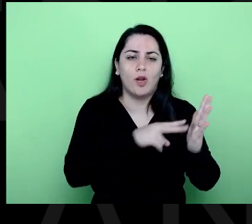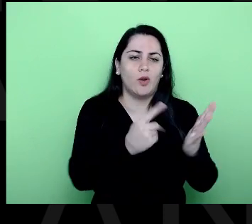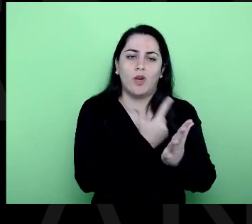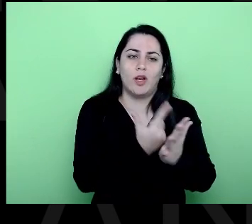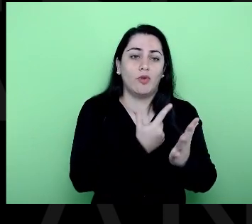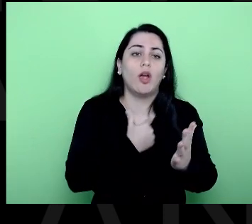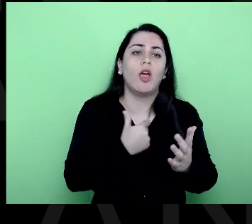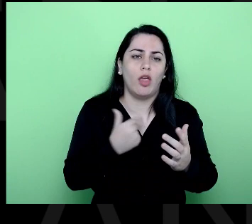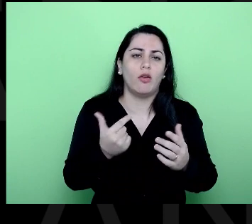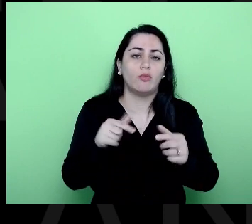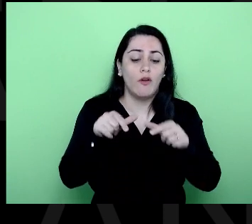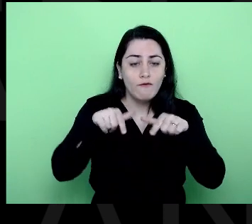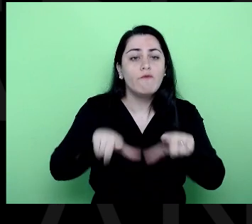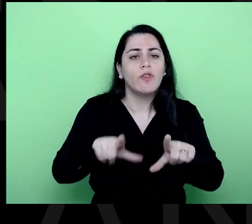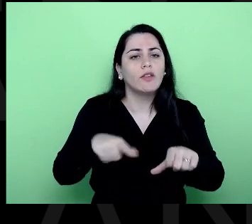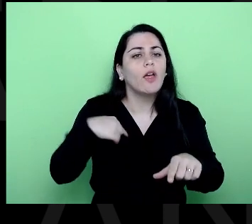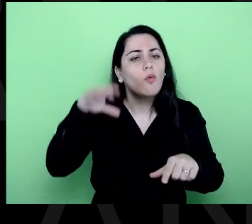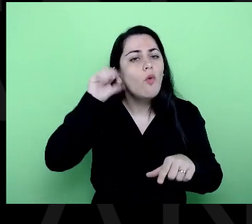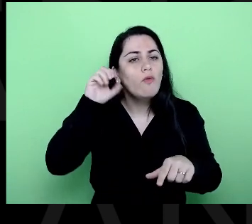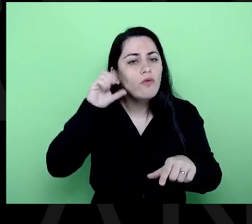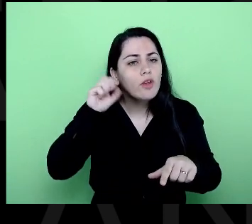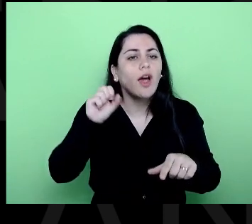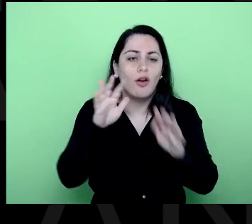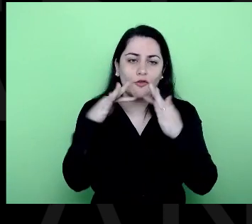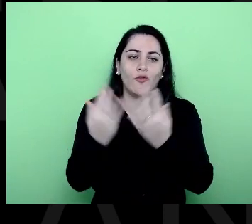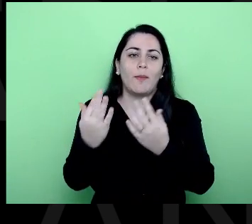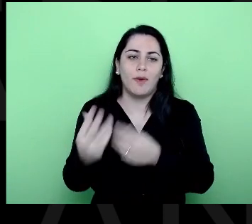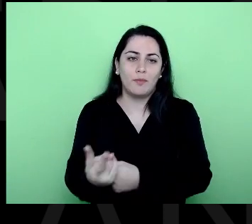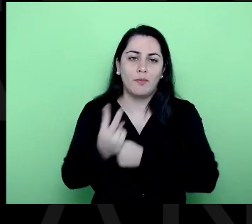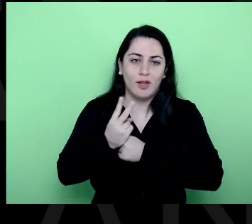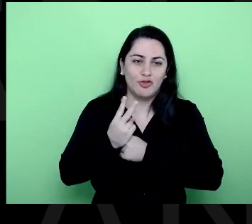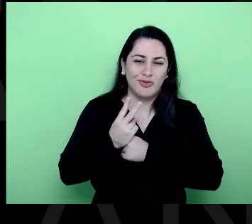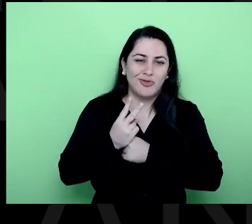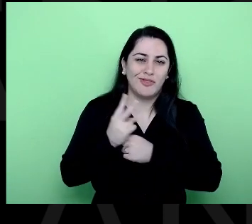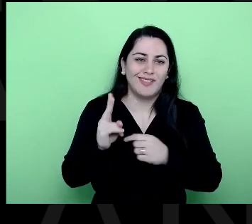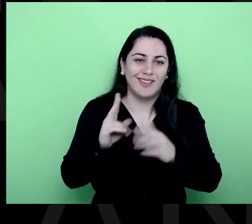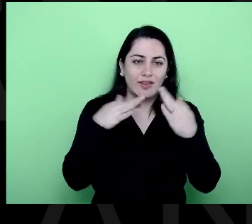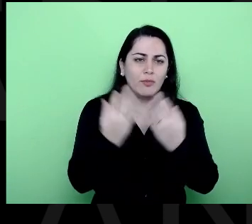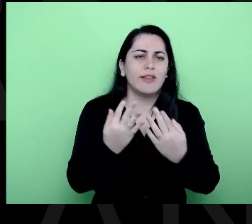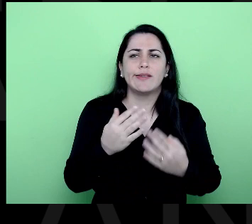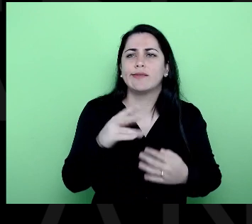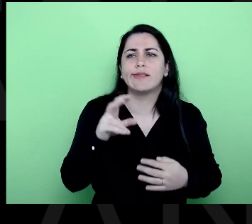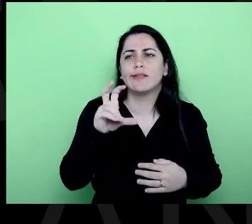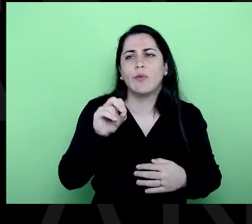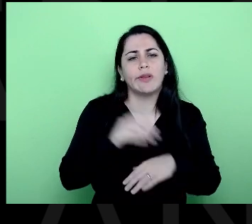as fitas, porque a família me emprestou as fitas que deram origem ao livro, que são 50 e tantas